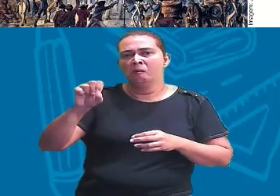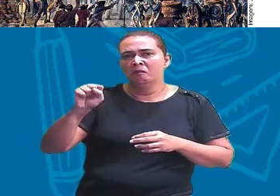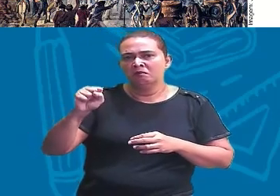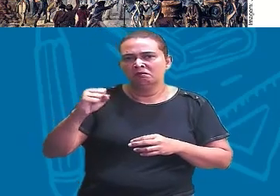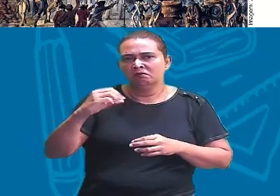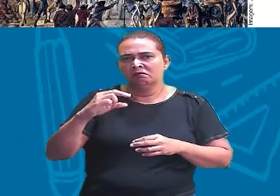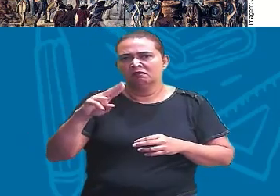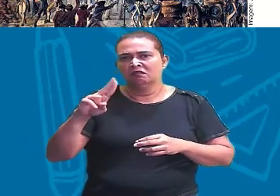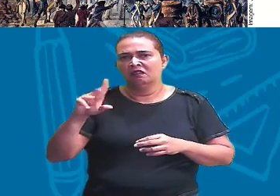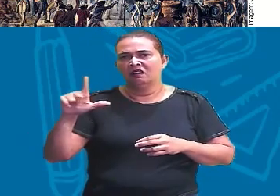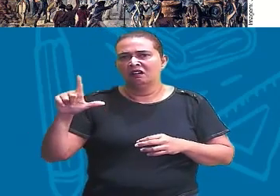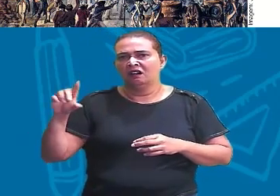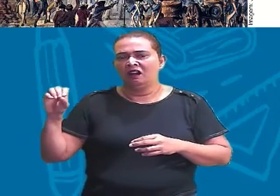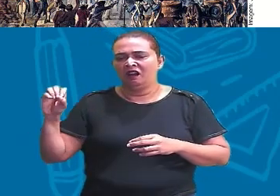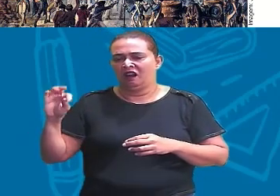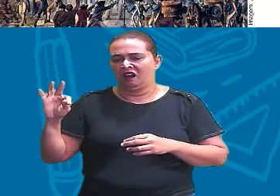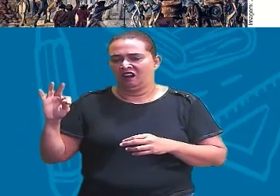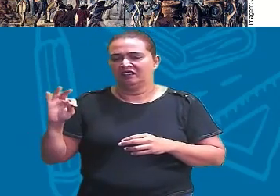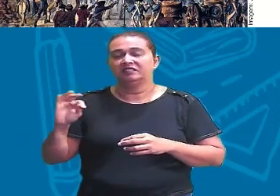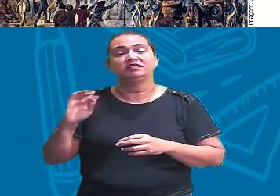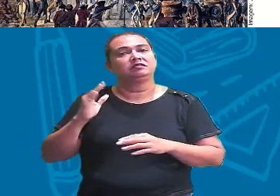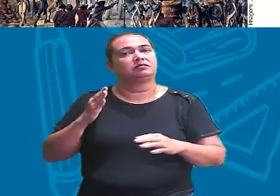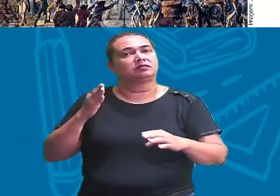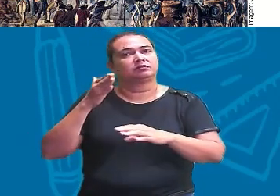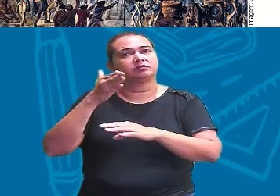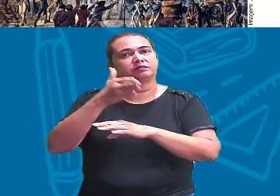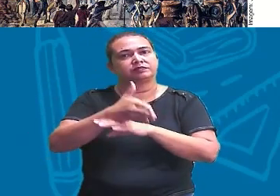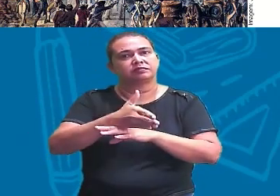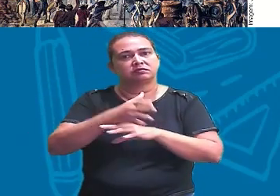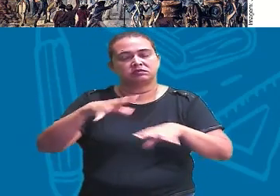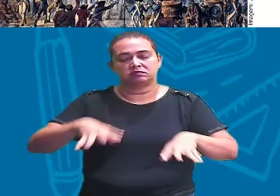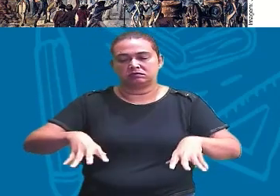invadir um castelo, que era uma grande prisão, chamada